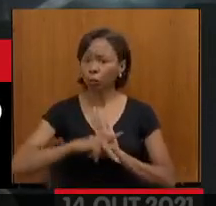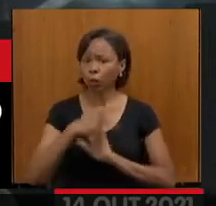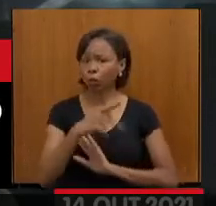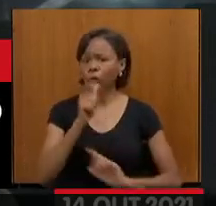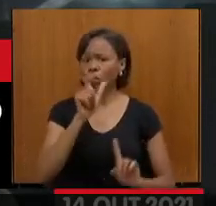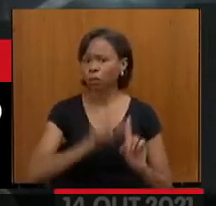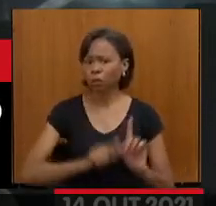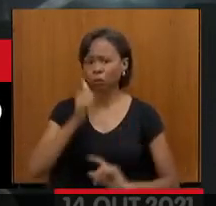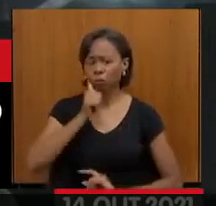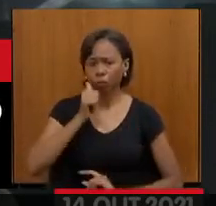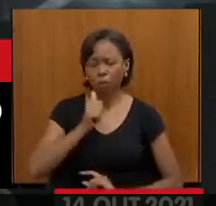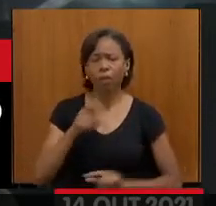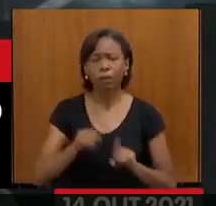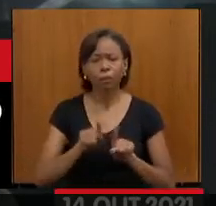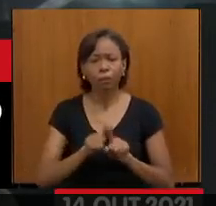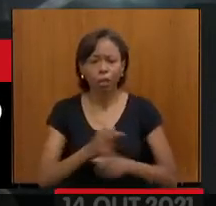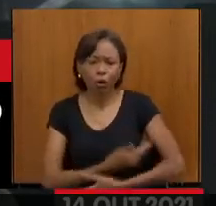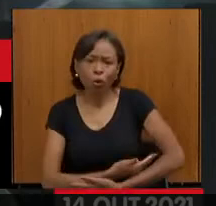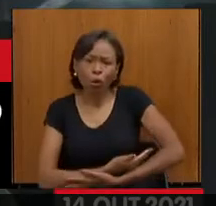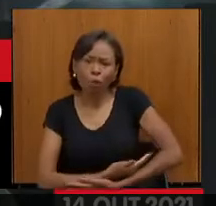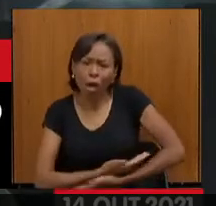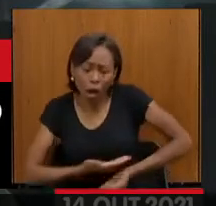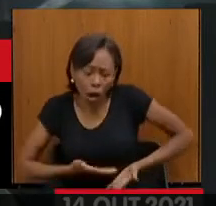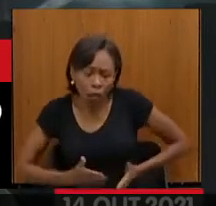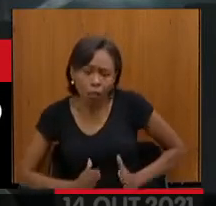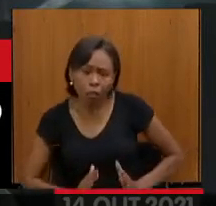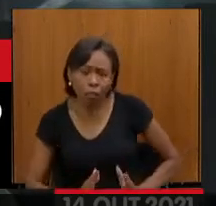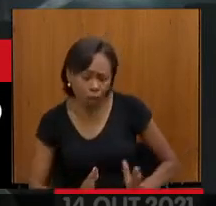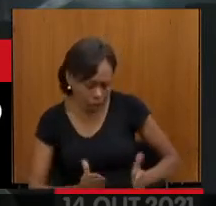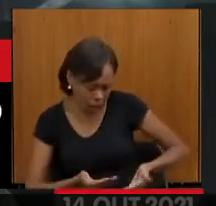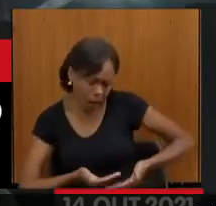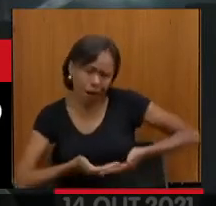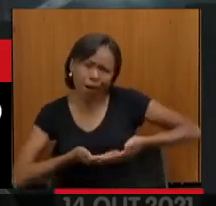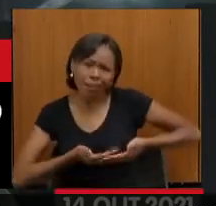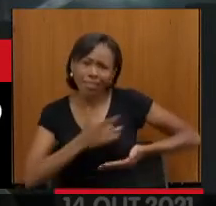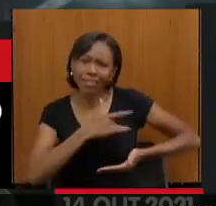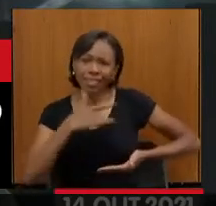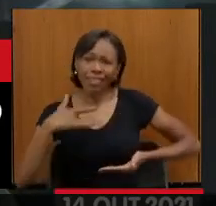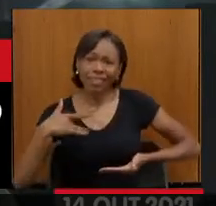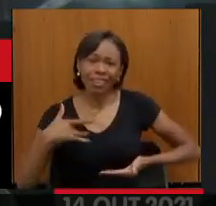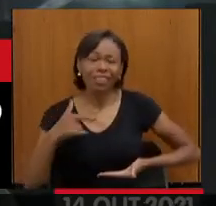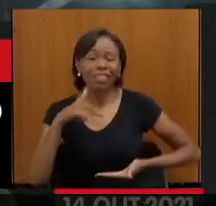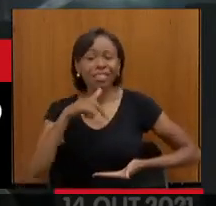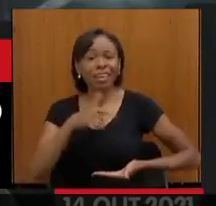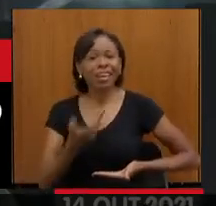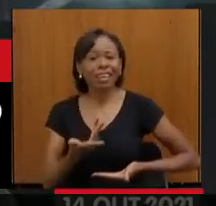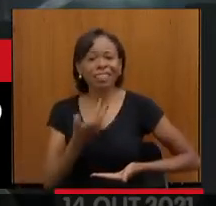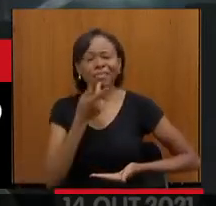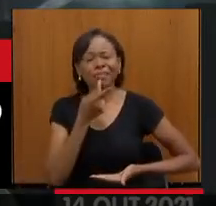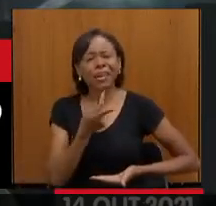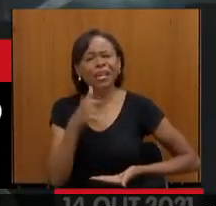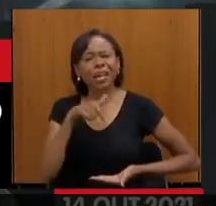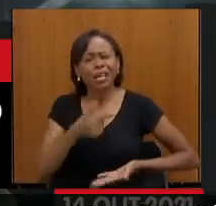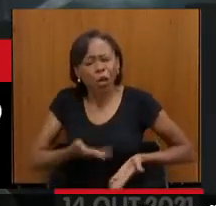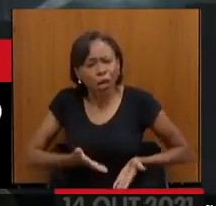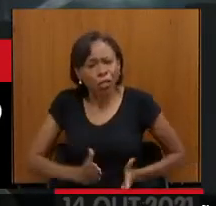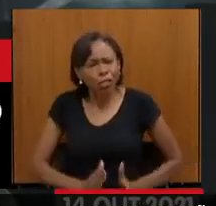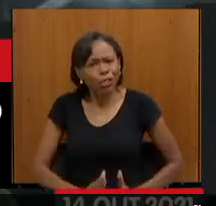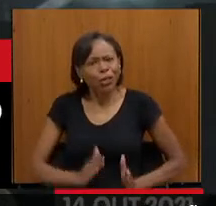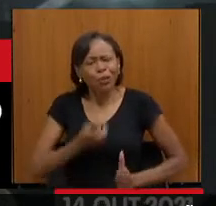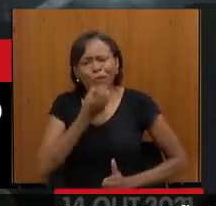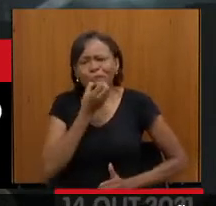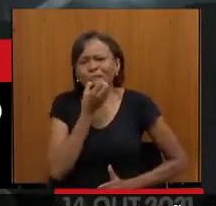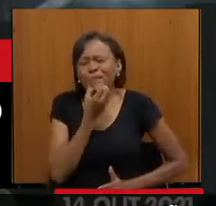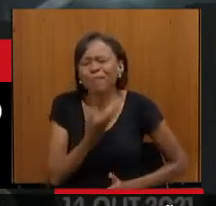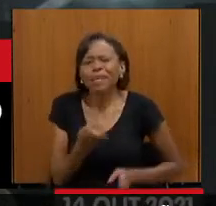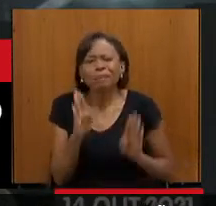bebê nascer de maneira saudável e poder falar do seu nascimento como um momento positivo, como um